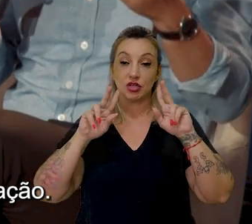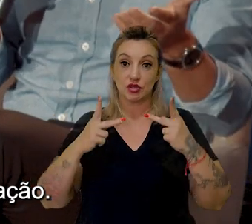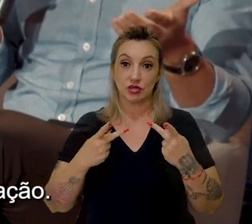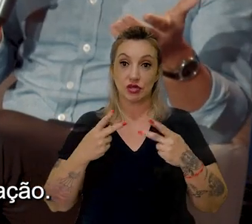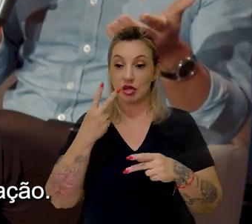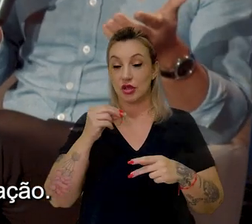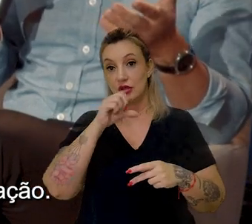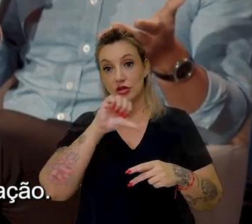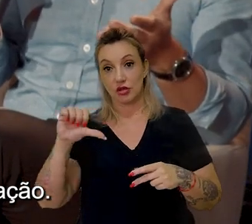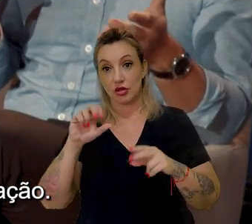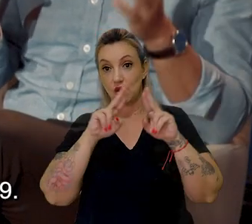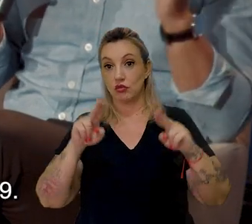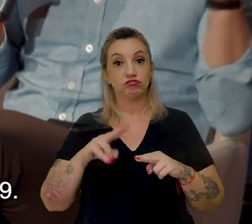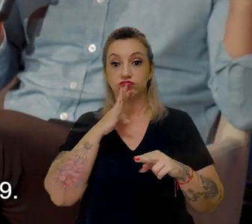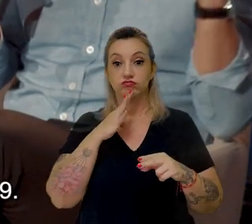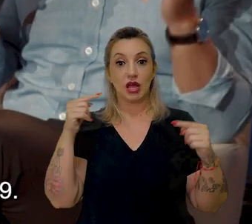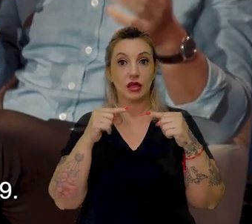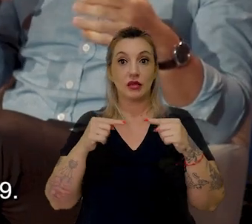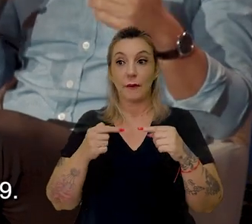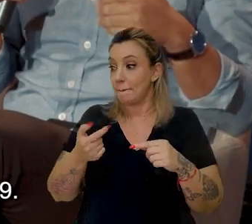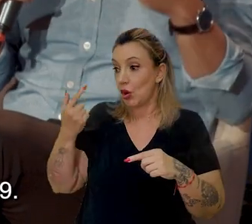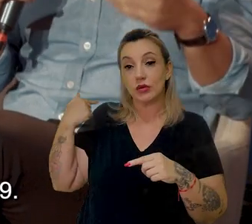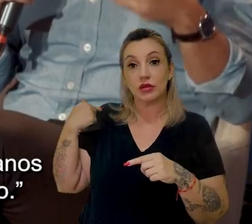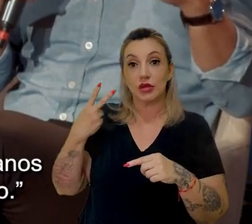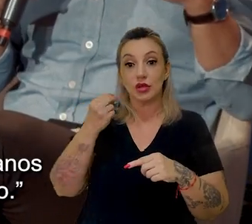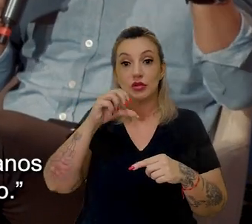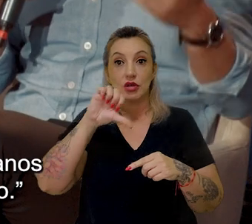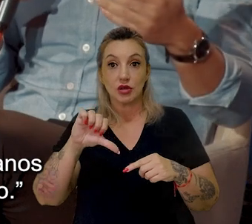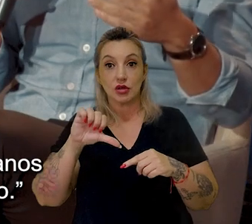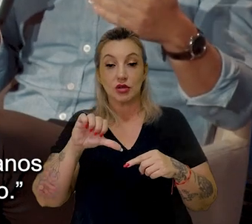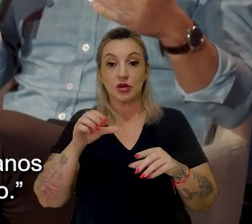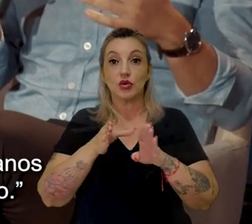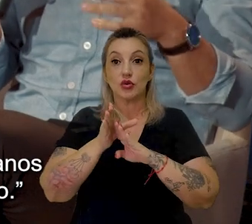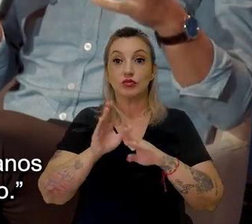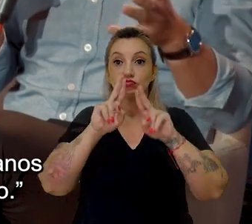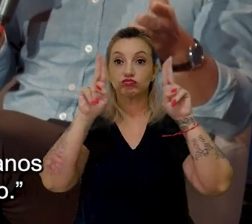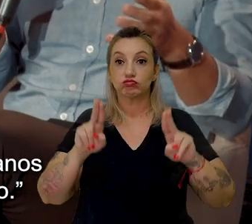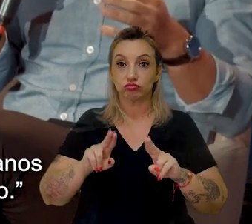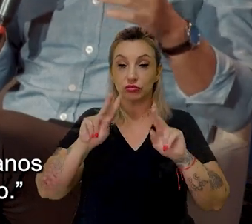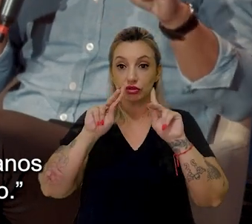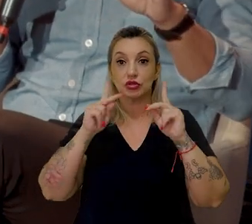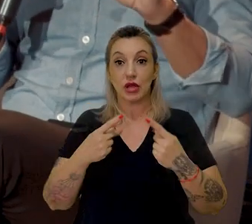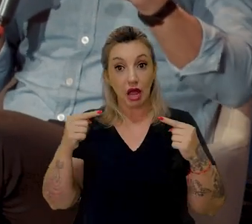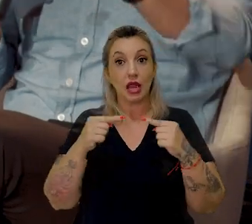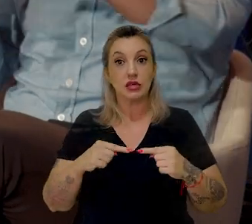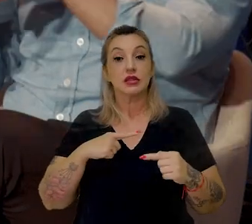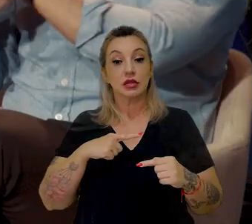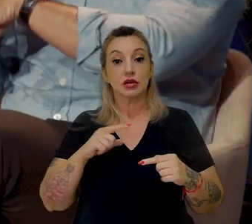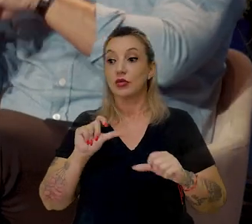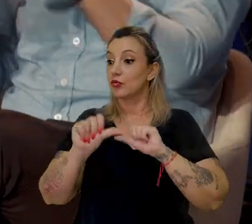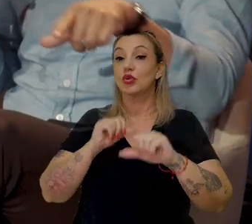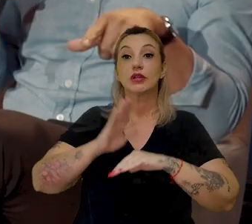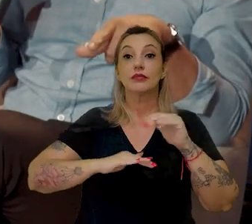até 2009 a ONU não reconhecia essa relação Olha só isso foi ontem então em 2009 foi quando o conselho de Direitos Humanos da ONU disse não existe uma relação o que é que isso